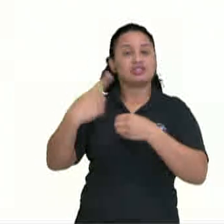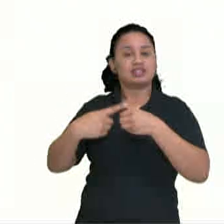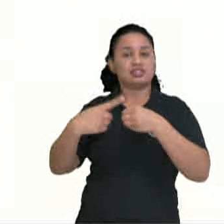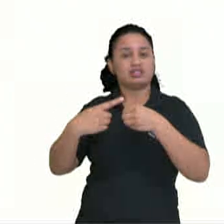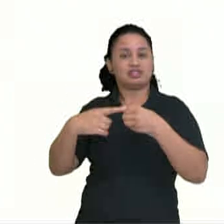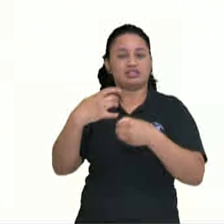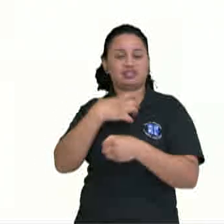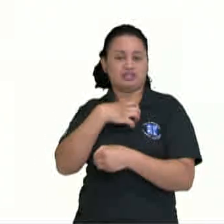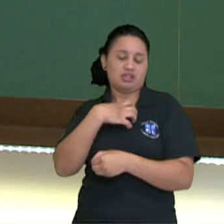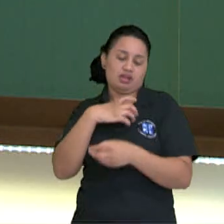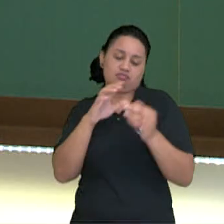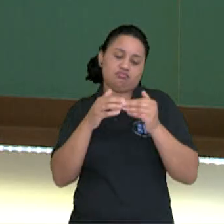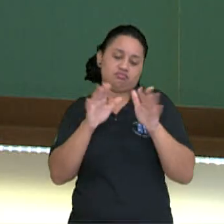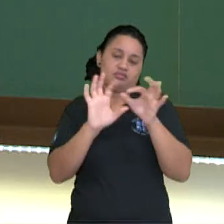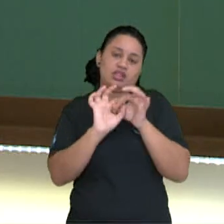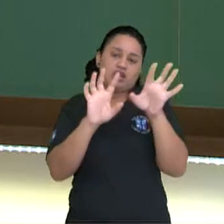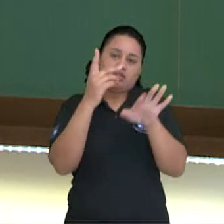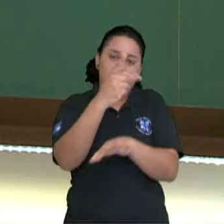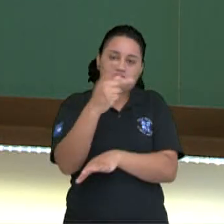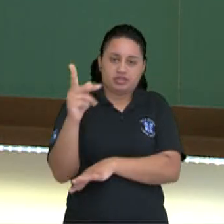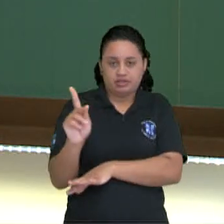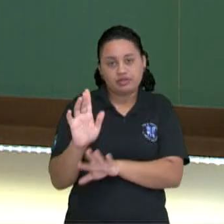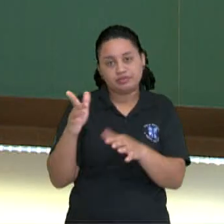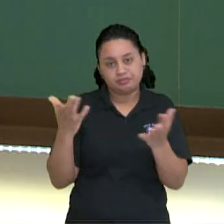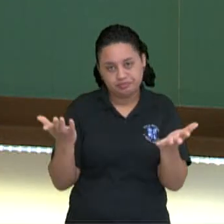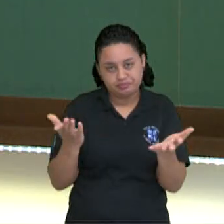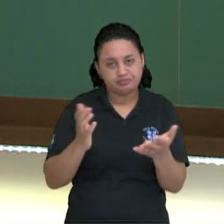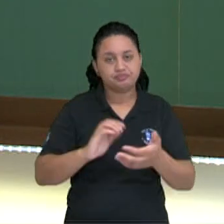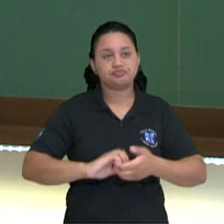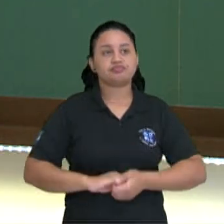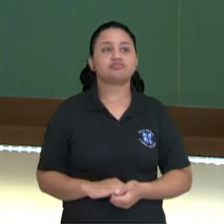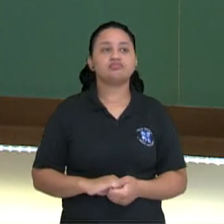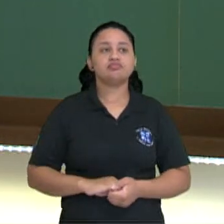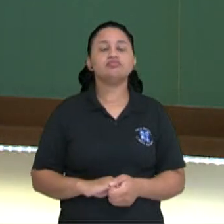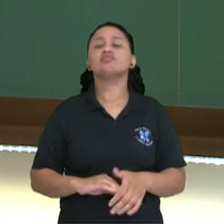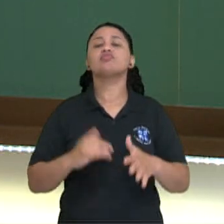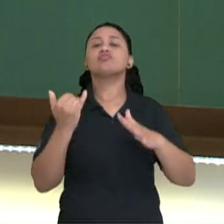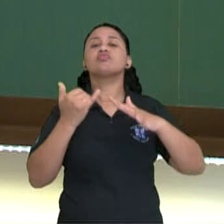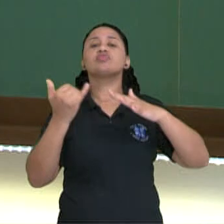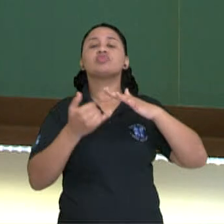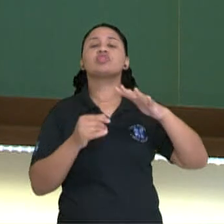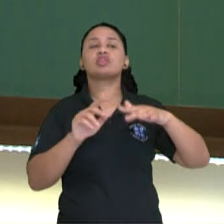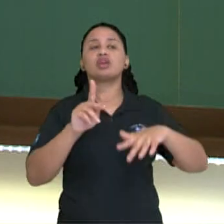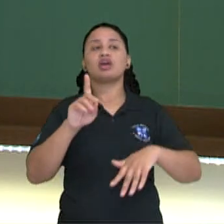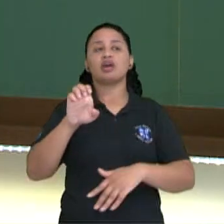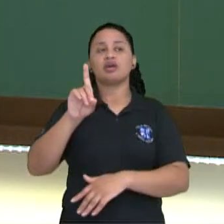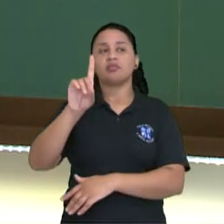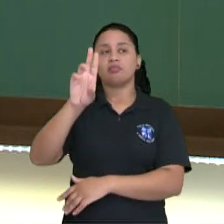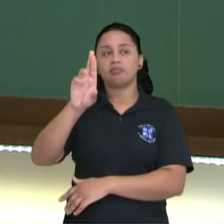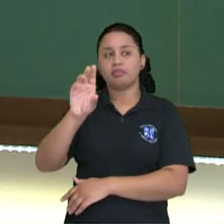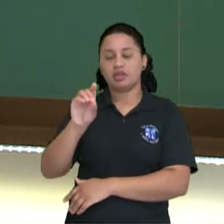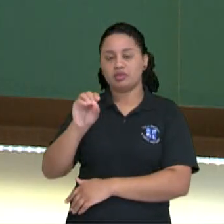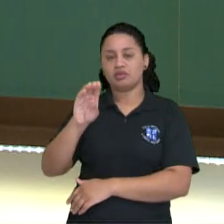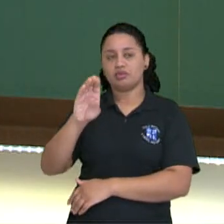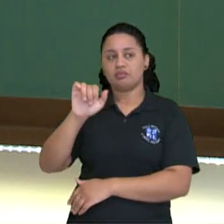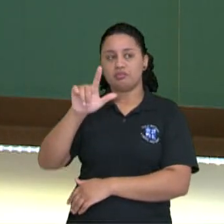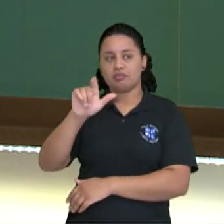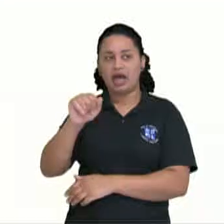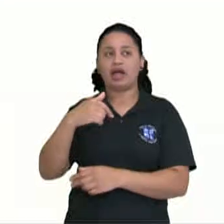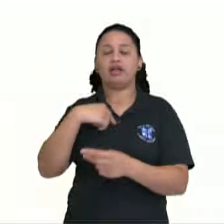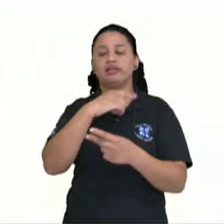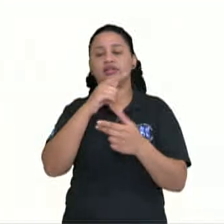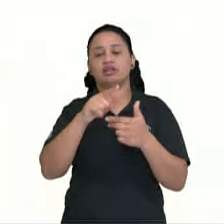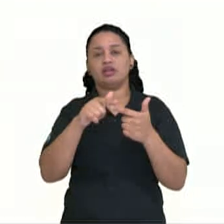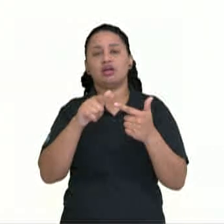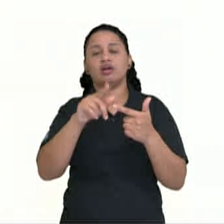sua disposição. Enredo: Pedro Bala, professor, gato, sem